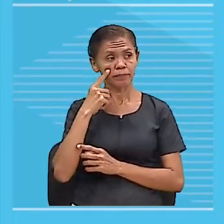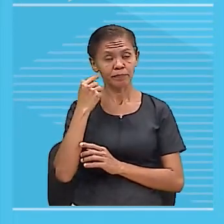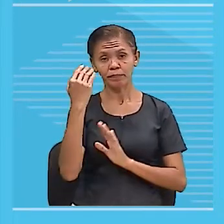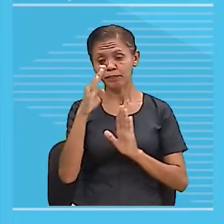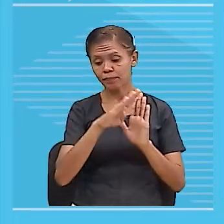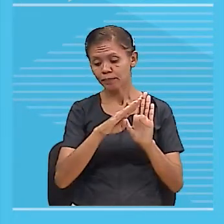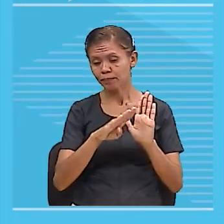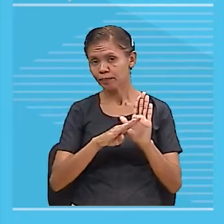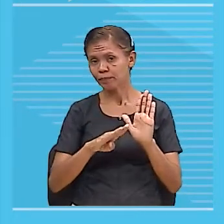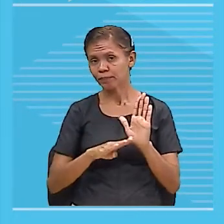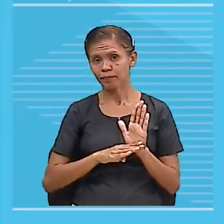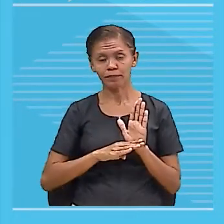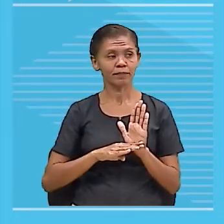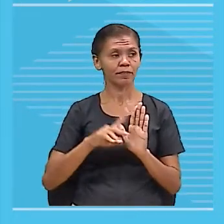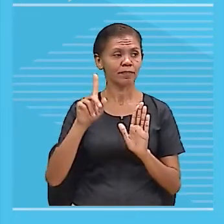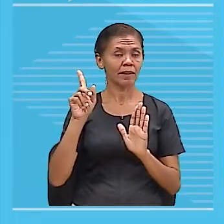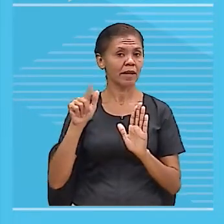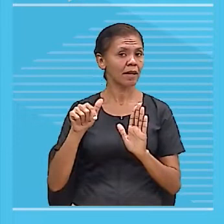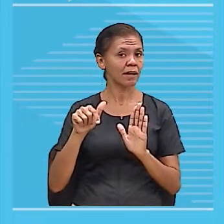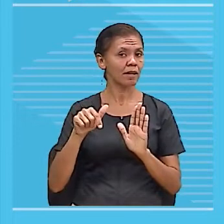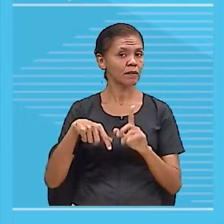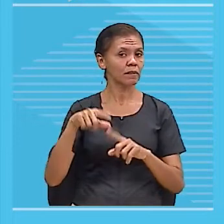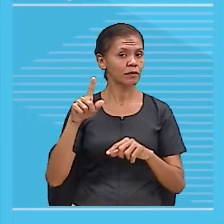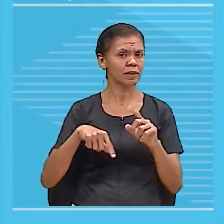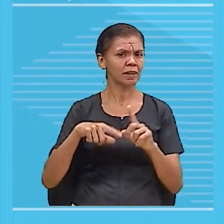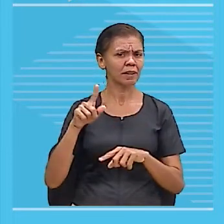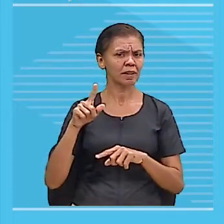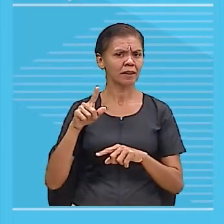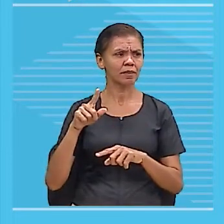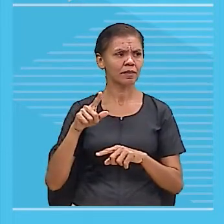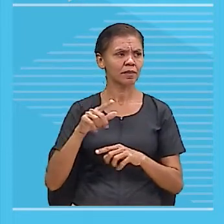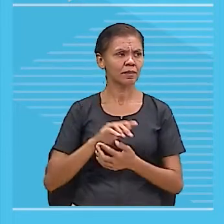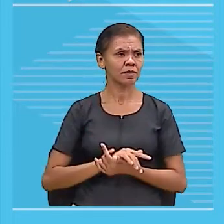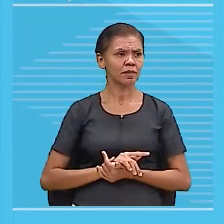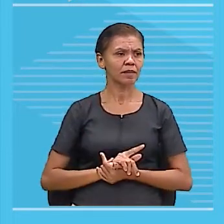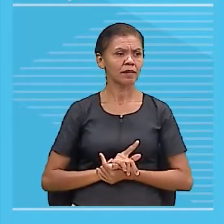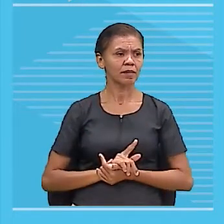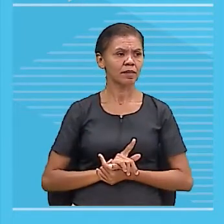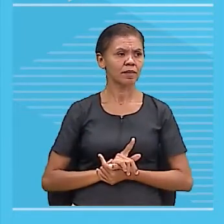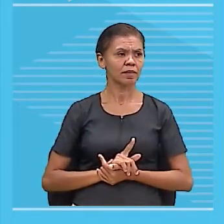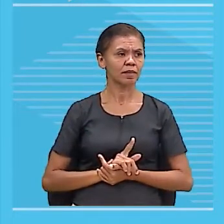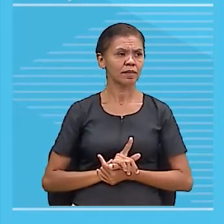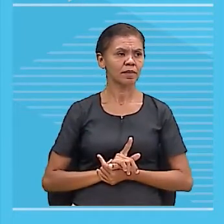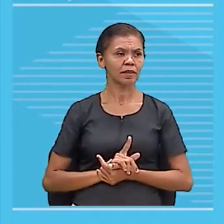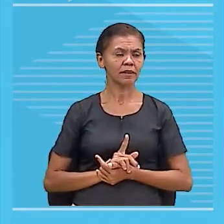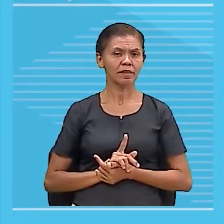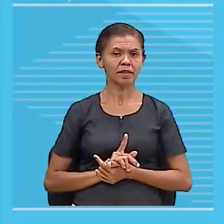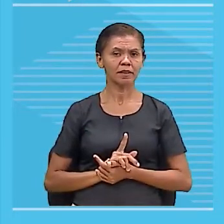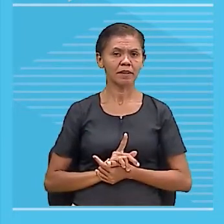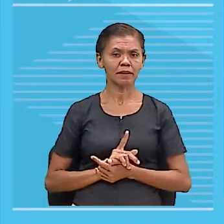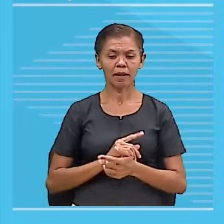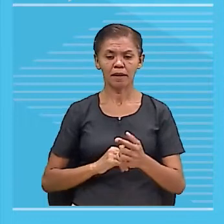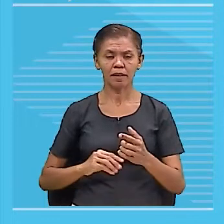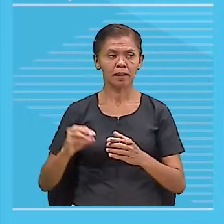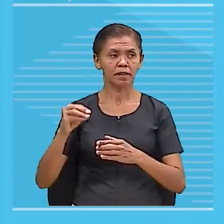listando são os materiais mais comuns que são colocados dentro do meu capacitor para isolar